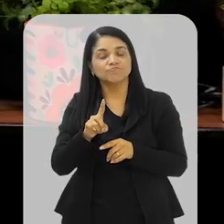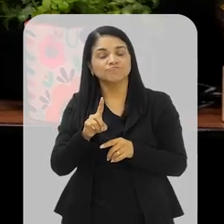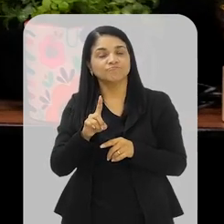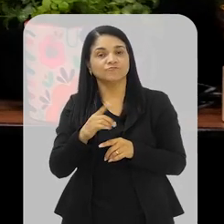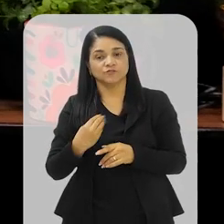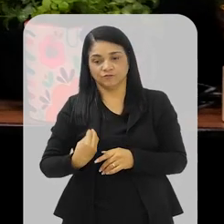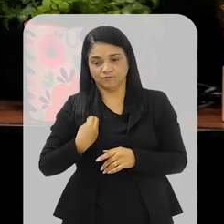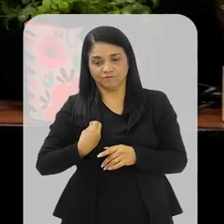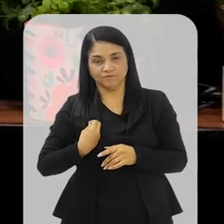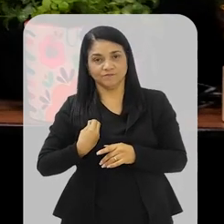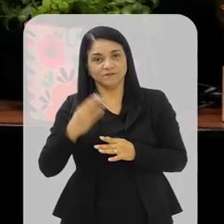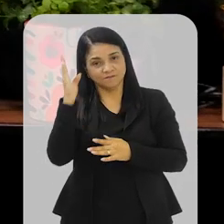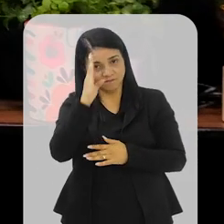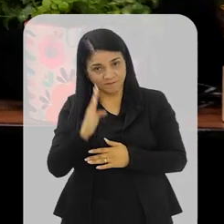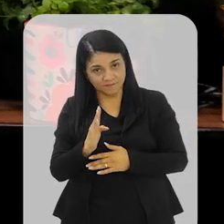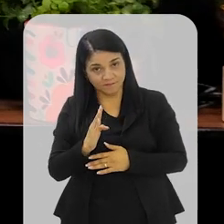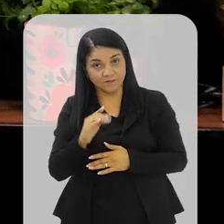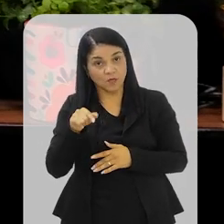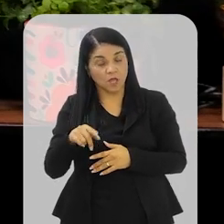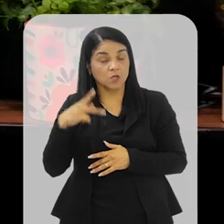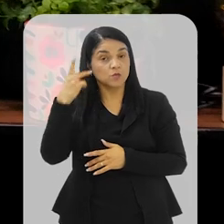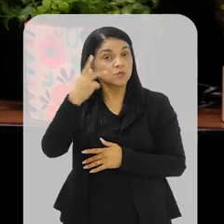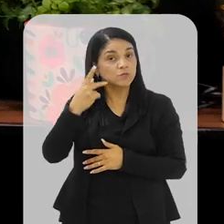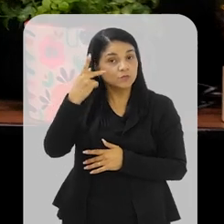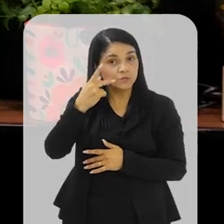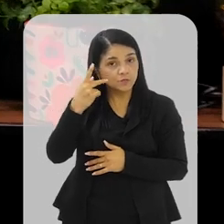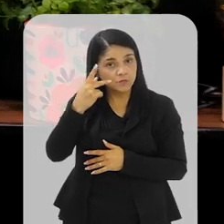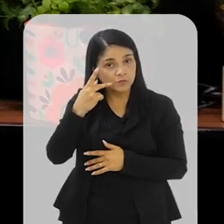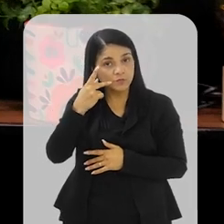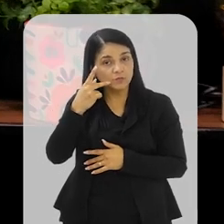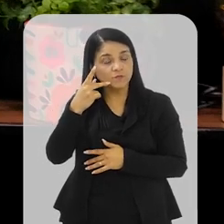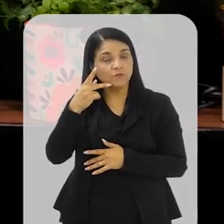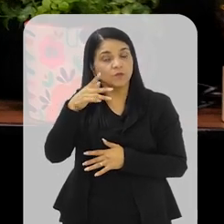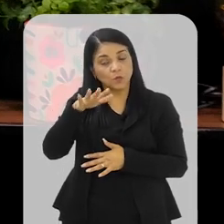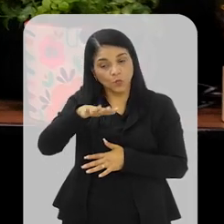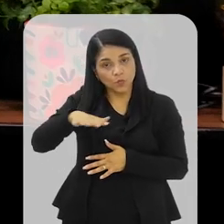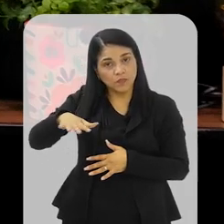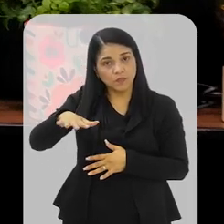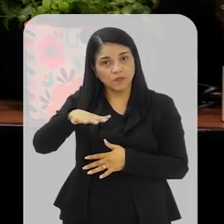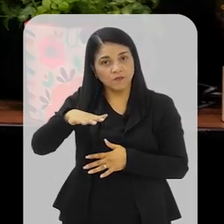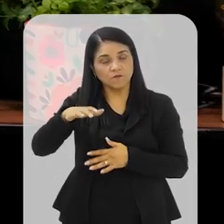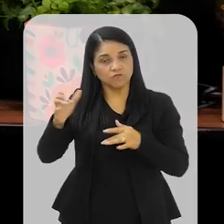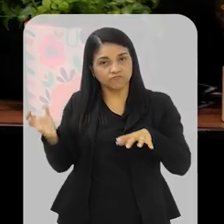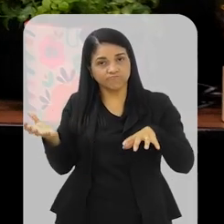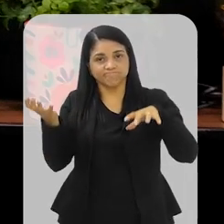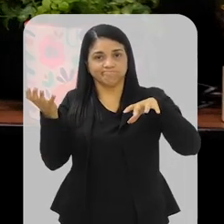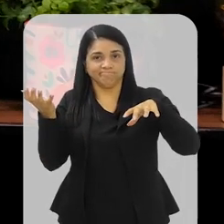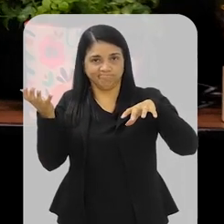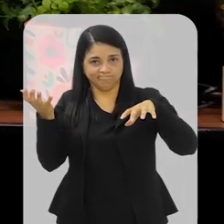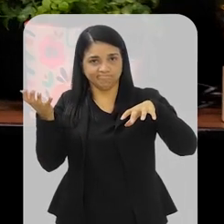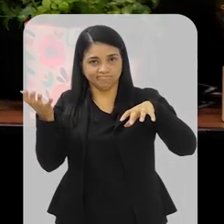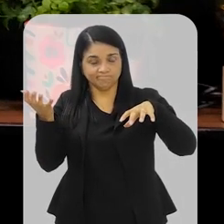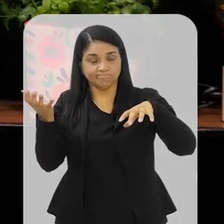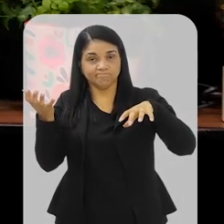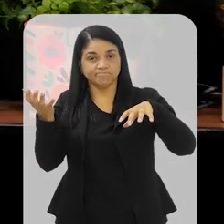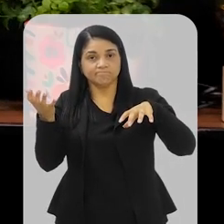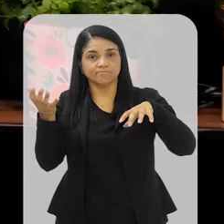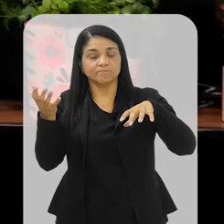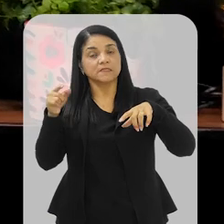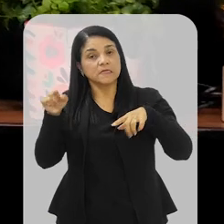doméstico direito interno mas é o Parlamento no caso né num nível específico que é o Congresso